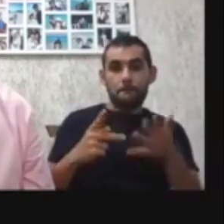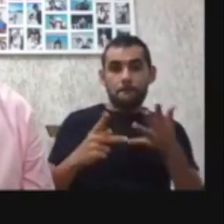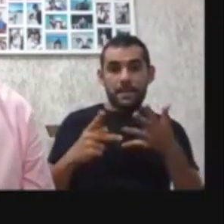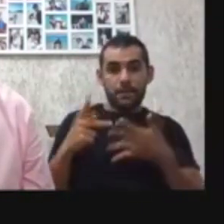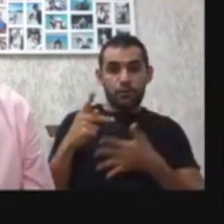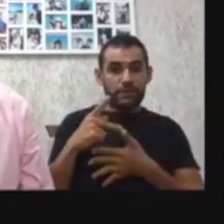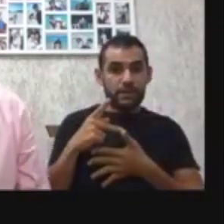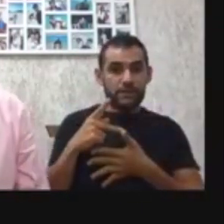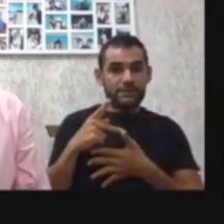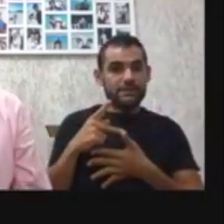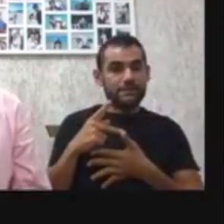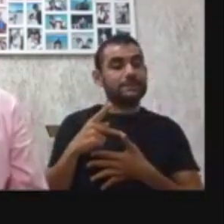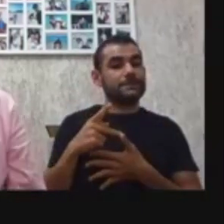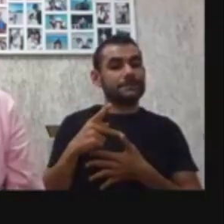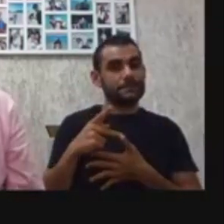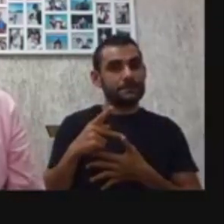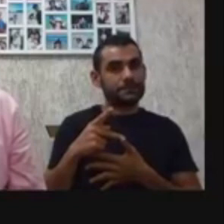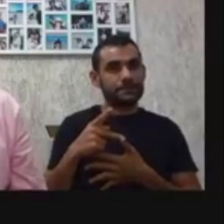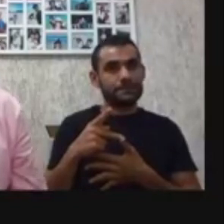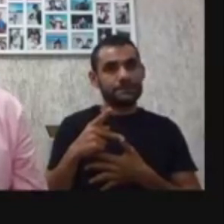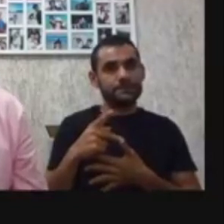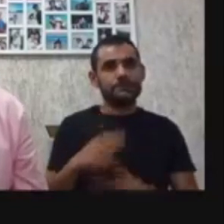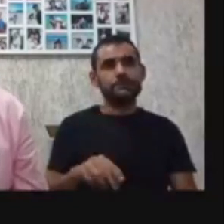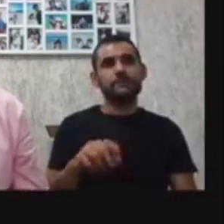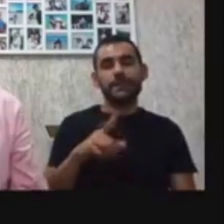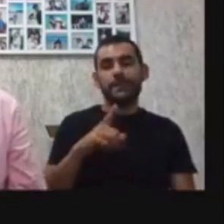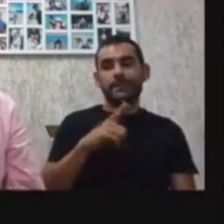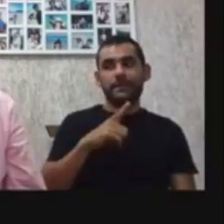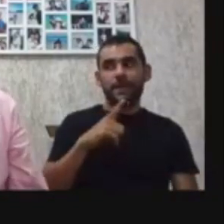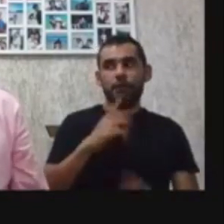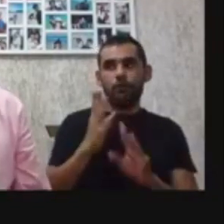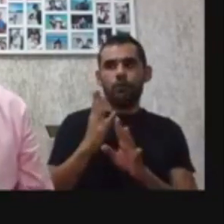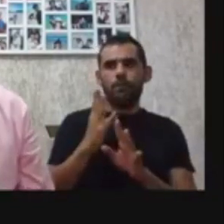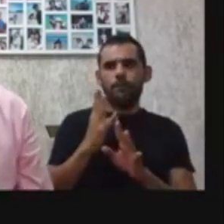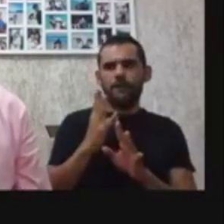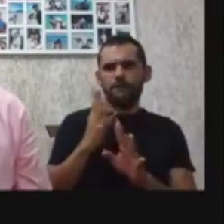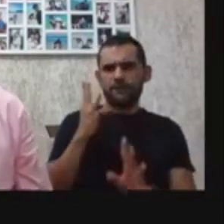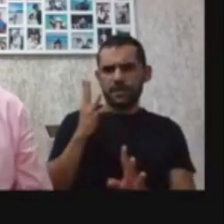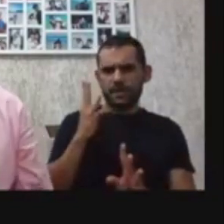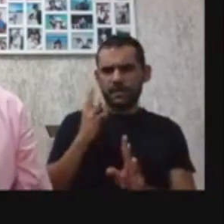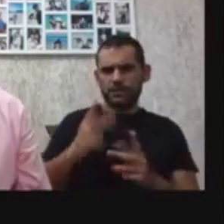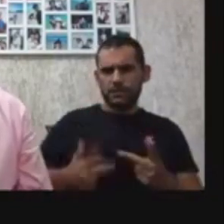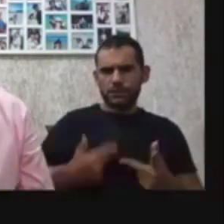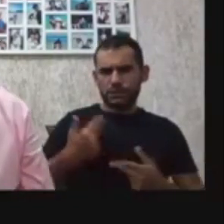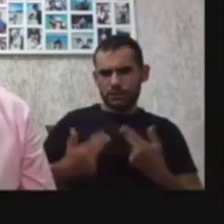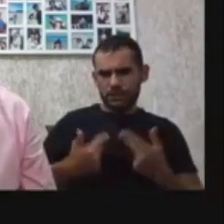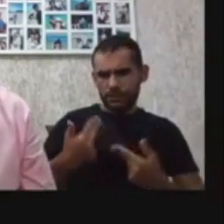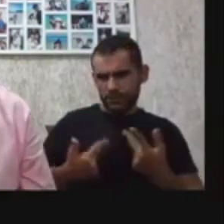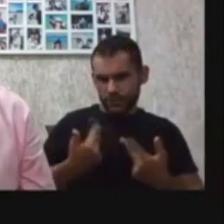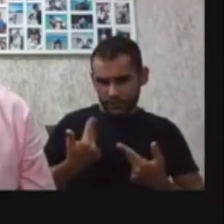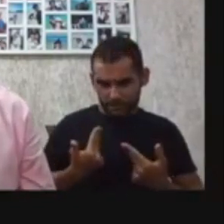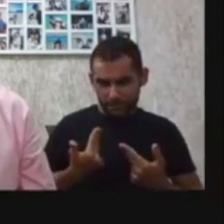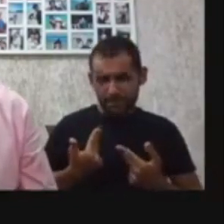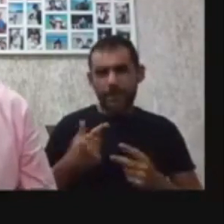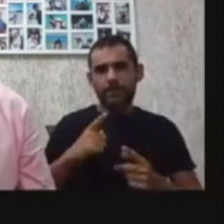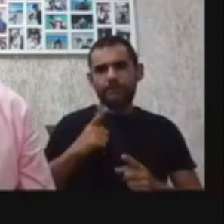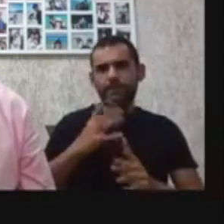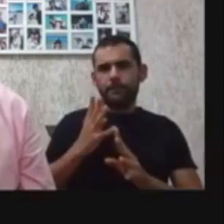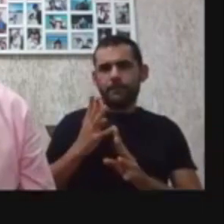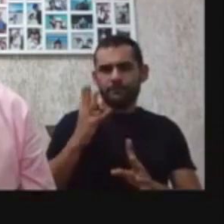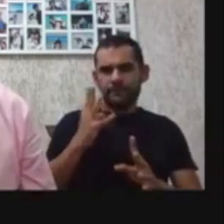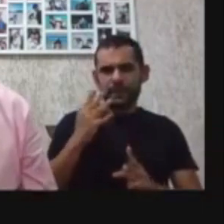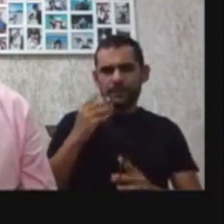prioridades, né? Tá, se nós temos uma fila de cirurgias, se nós temos uma fila